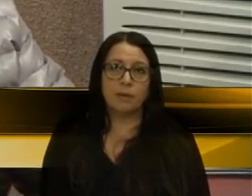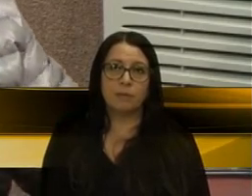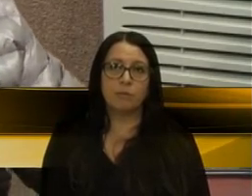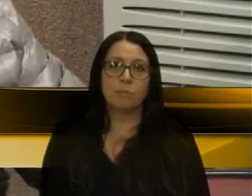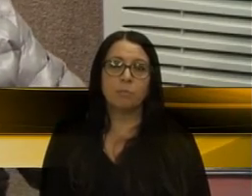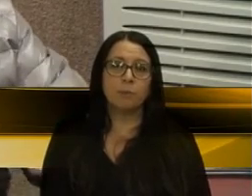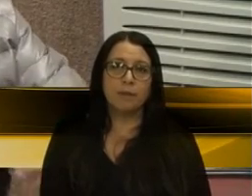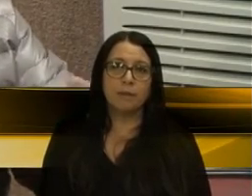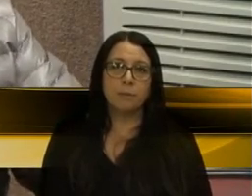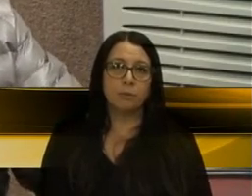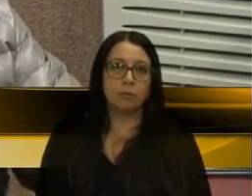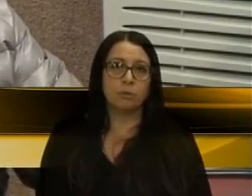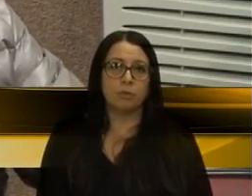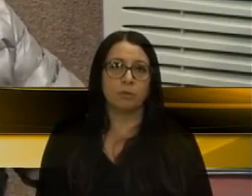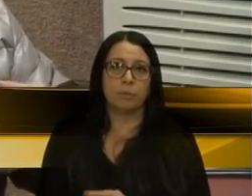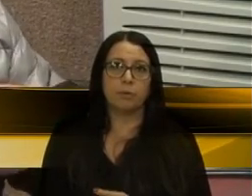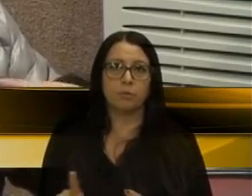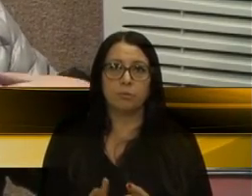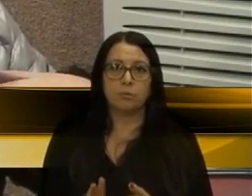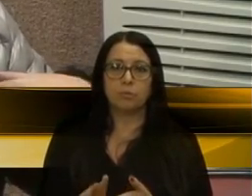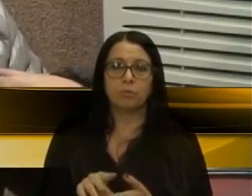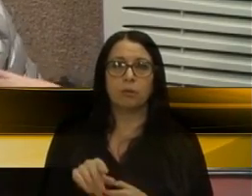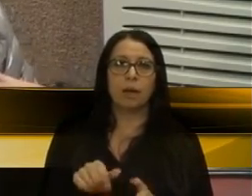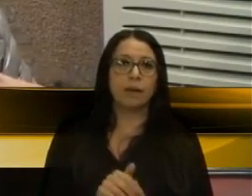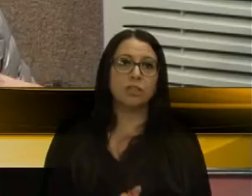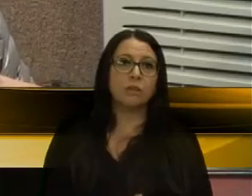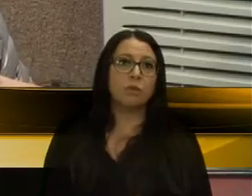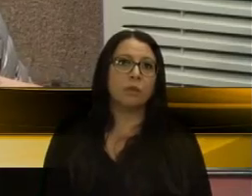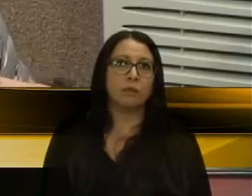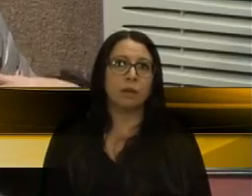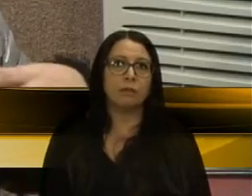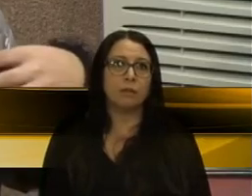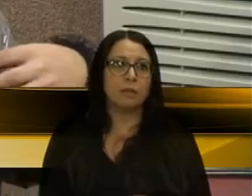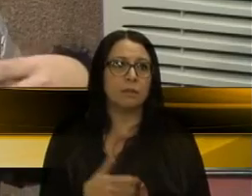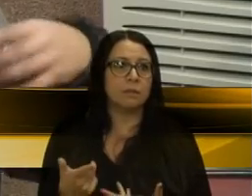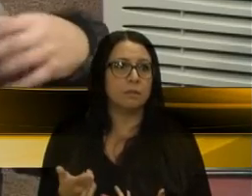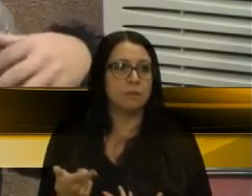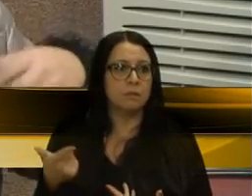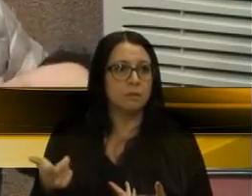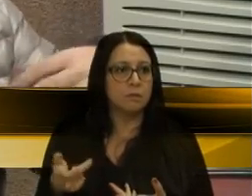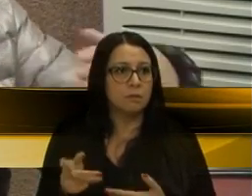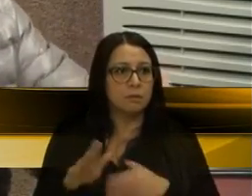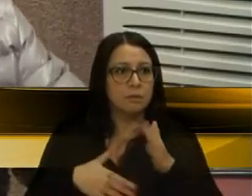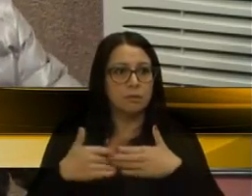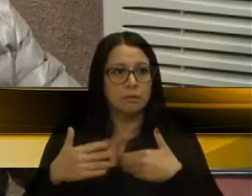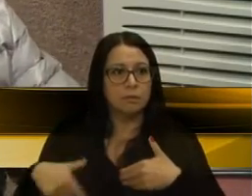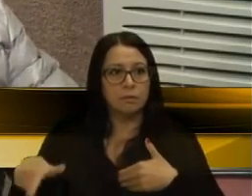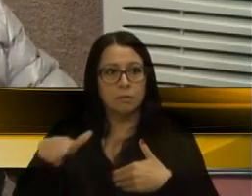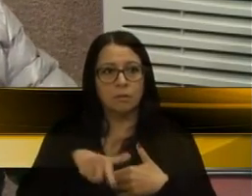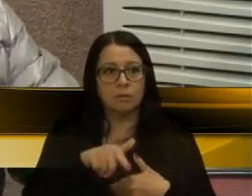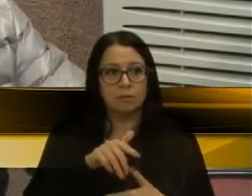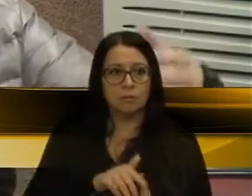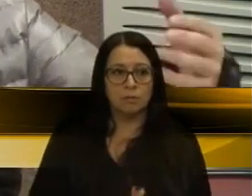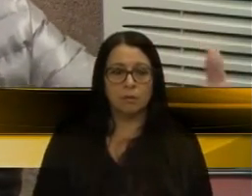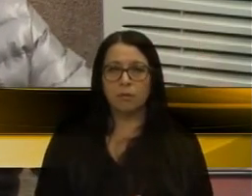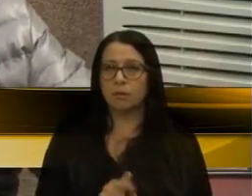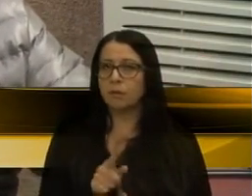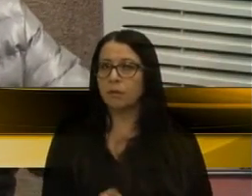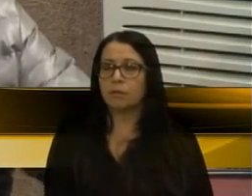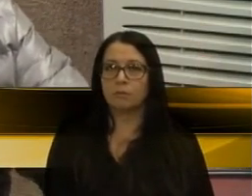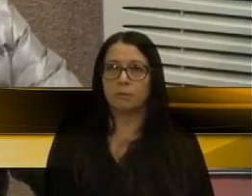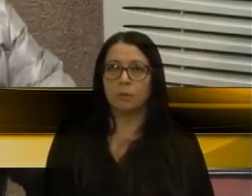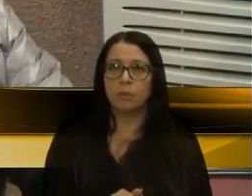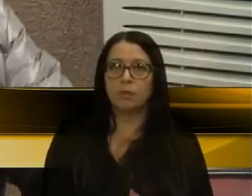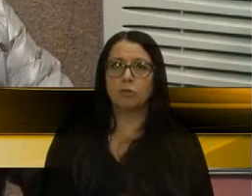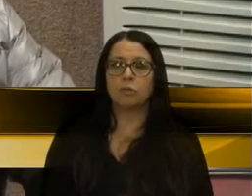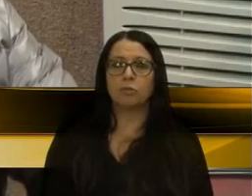foi feito em todas as cidades do Brasil, se teve uma área que a gente tem que reconhecer que no Brasil vem evoluindo, independentemente de governo, vereador Alberto, é essa questão da prevenção